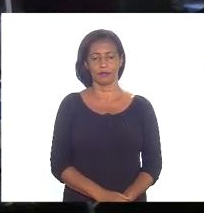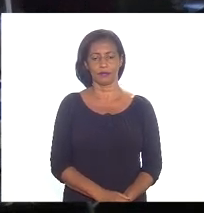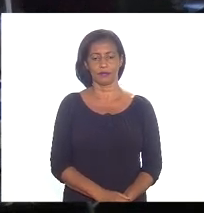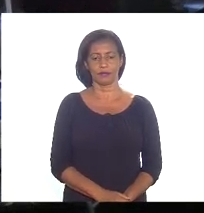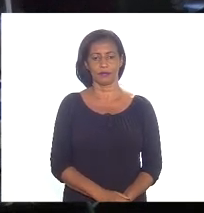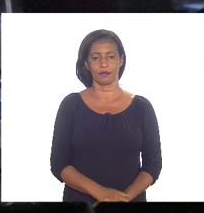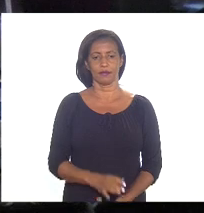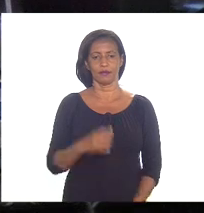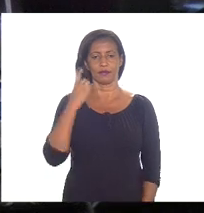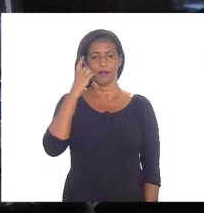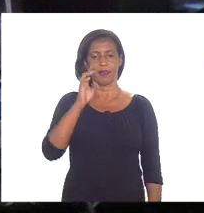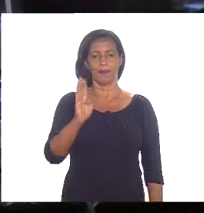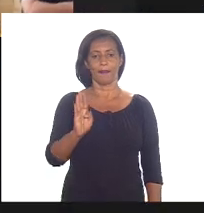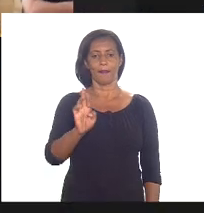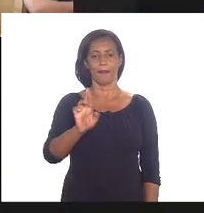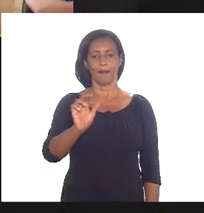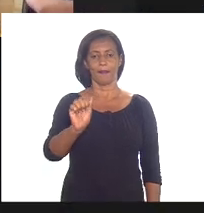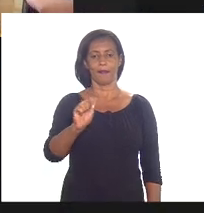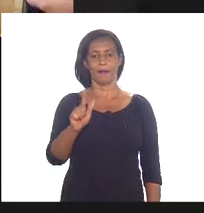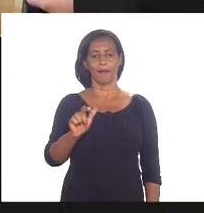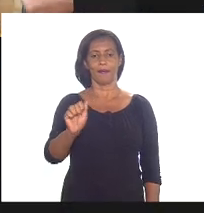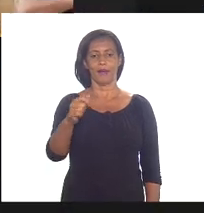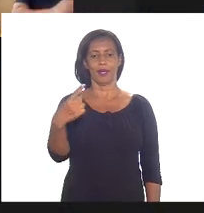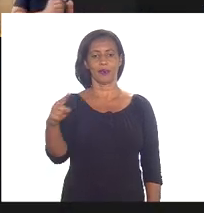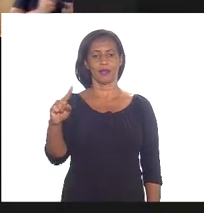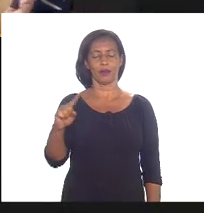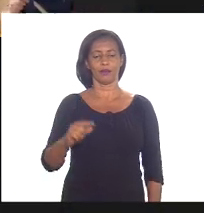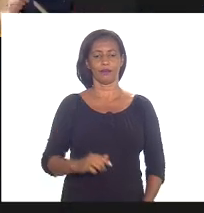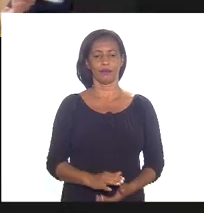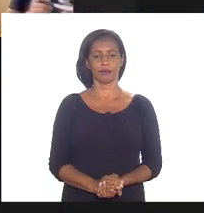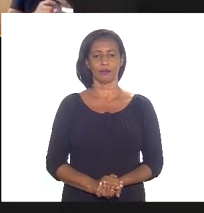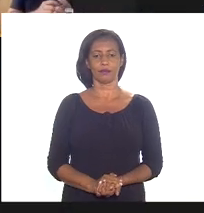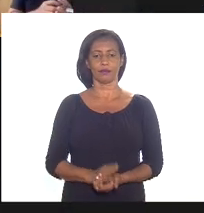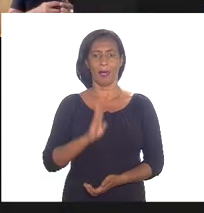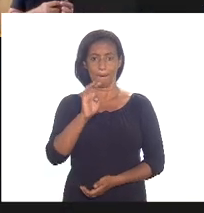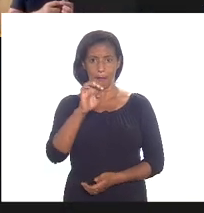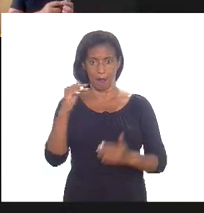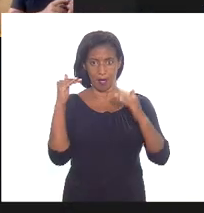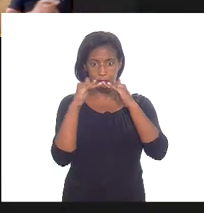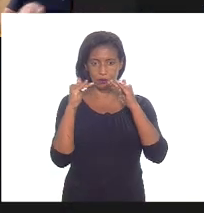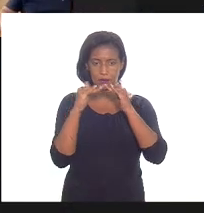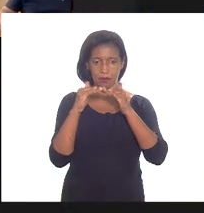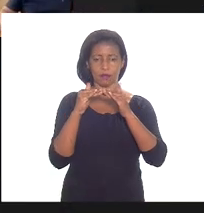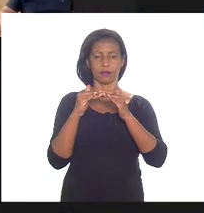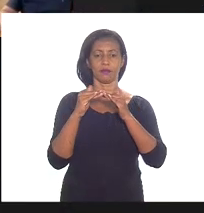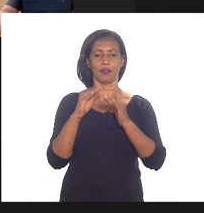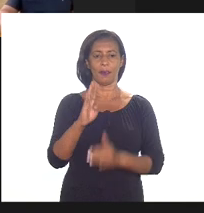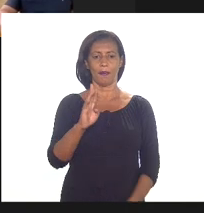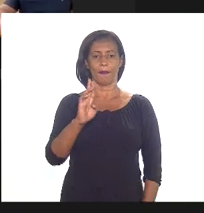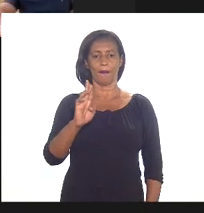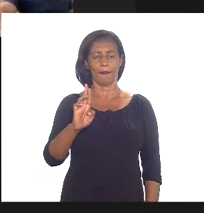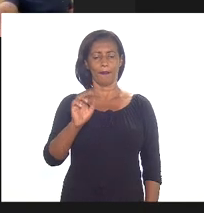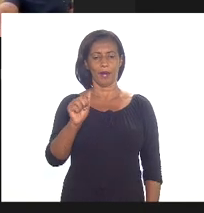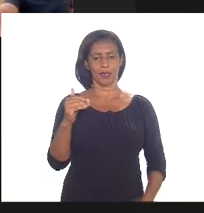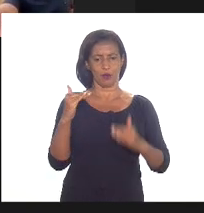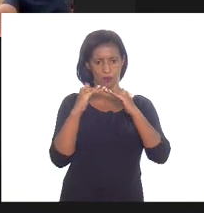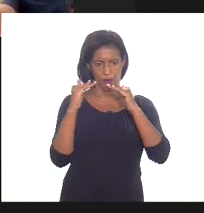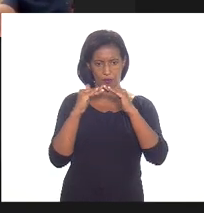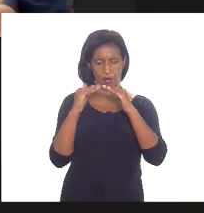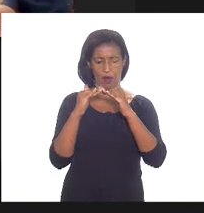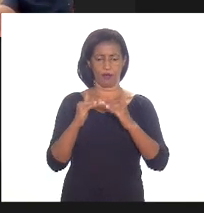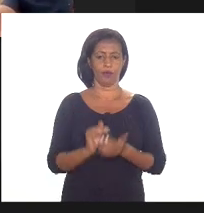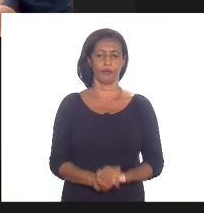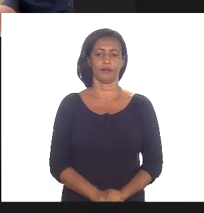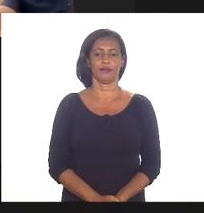Deputado Brazão. Favorável, Tia Ju. Bebeto, favorável. Deputado Brazão. Favorável.